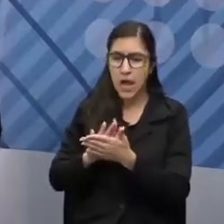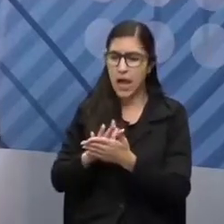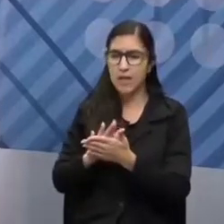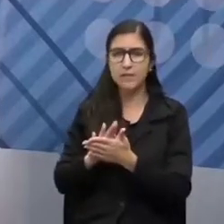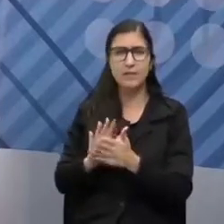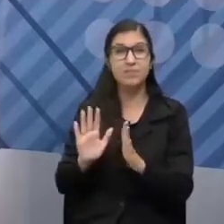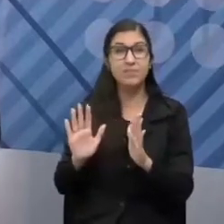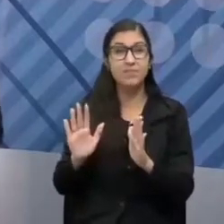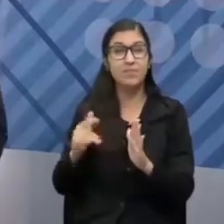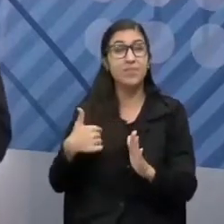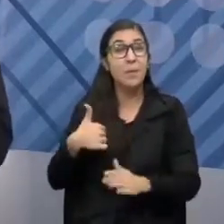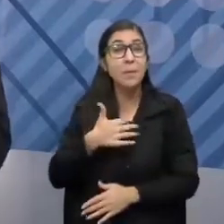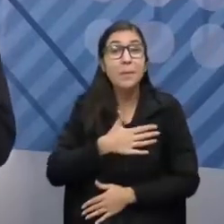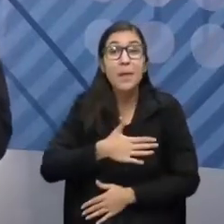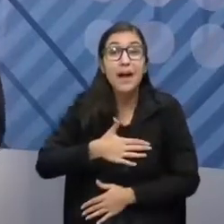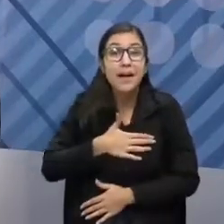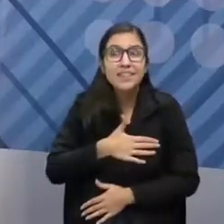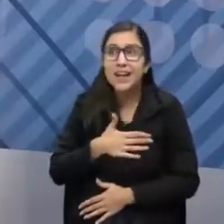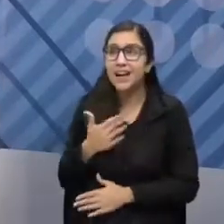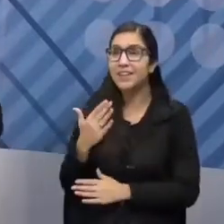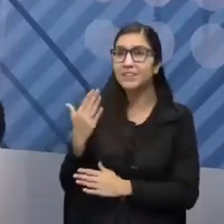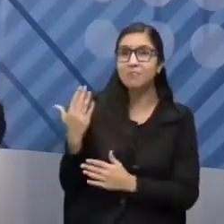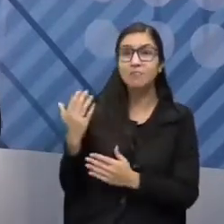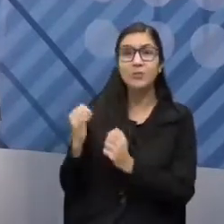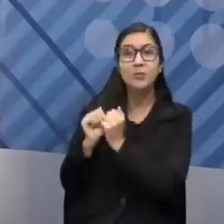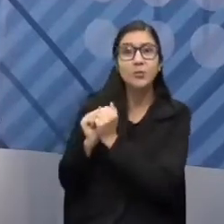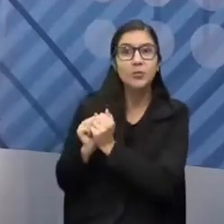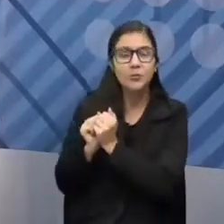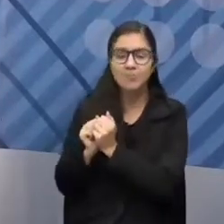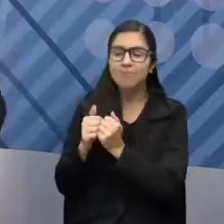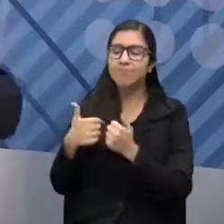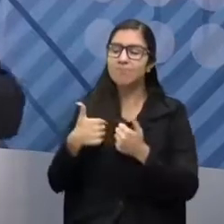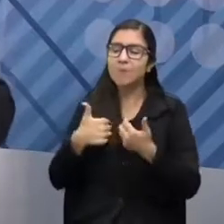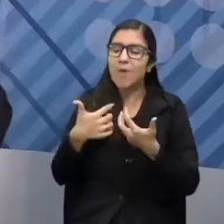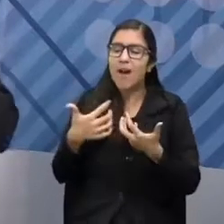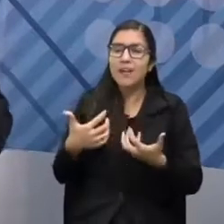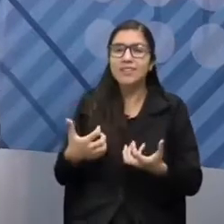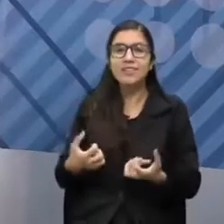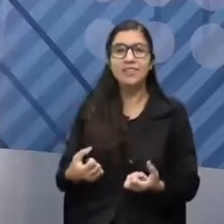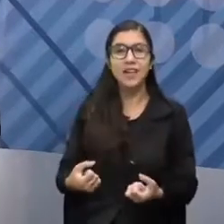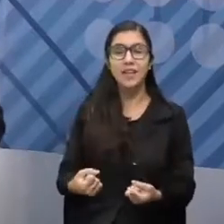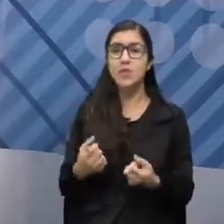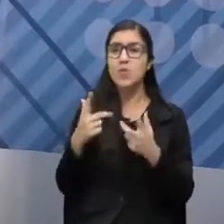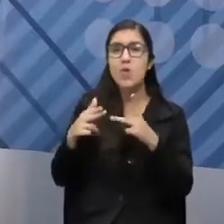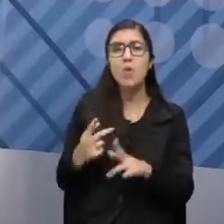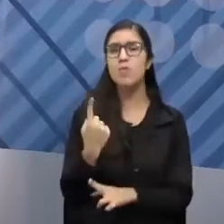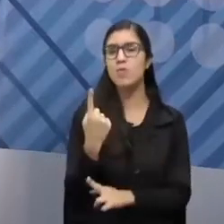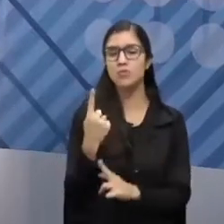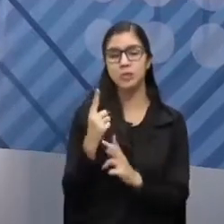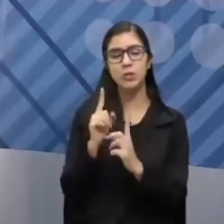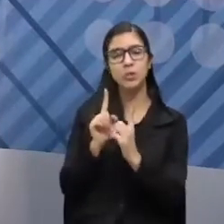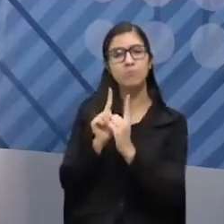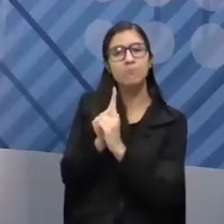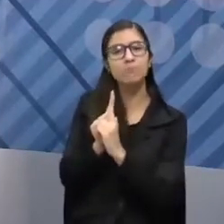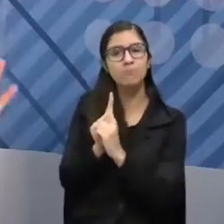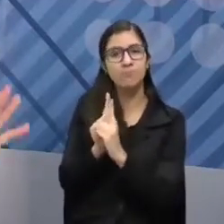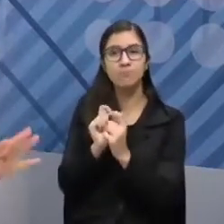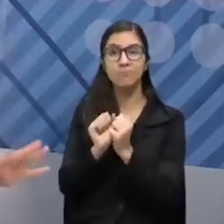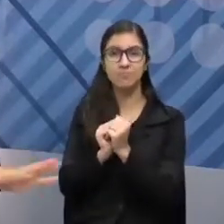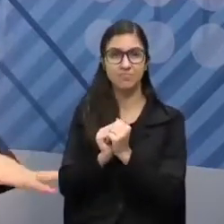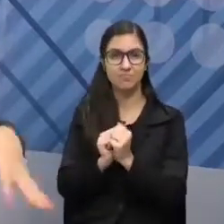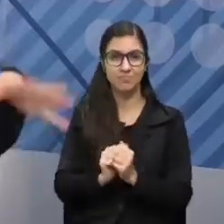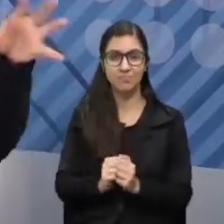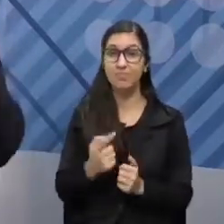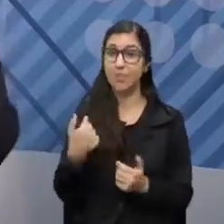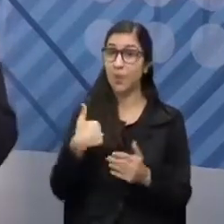dor, aliás, eu tenho prazer. Então, eu começo a me entregar, é como se fosse um corpo só. E aí vai já uma dica que eu dou para